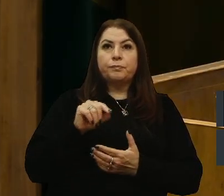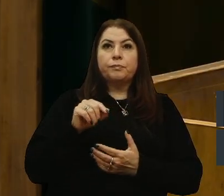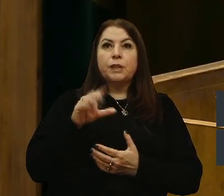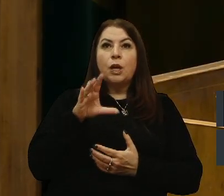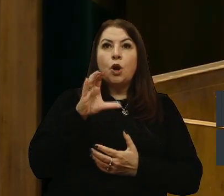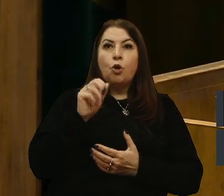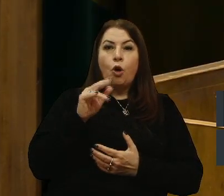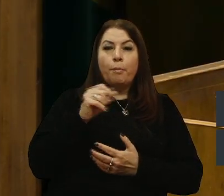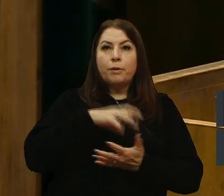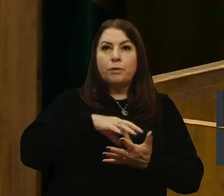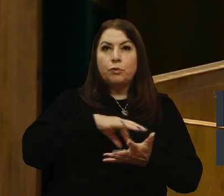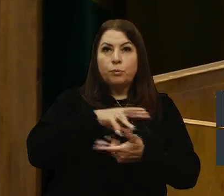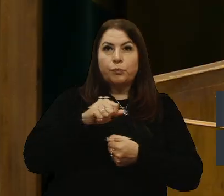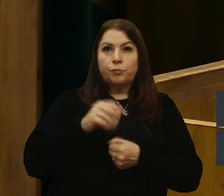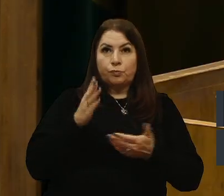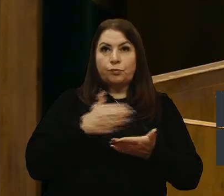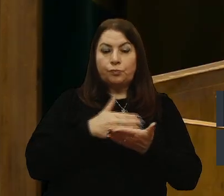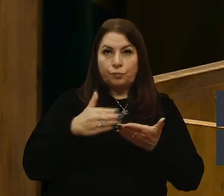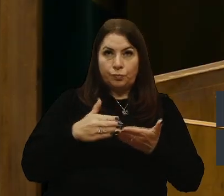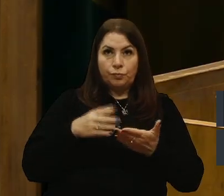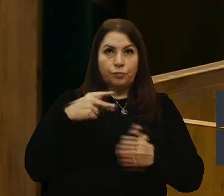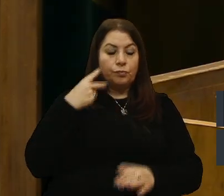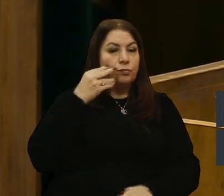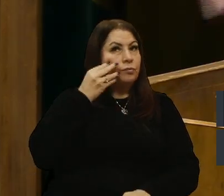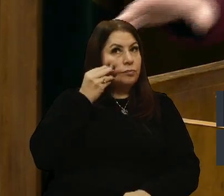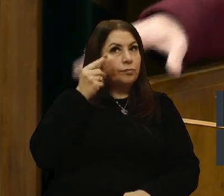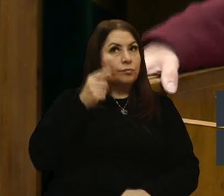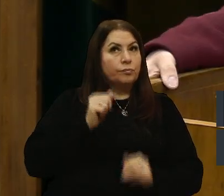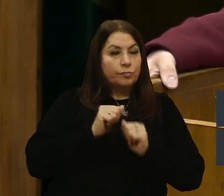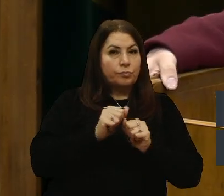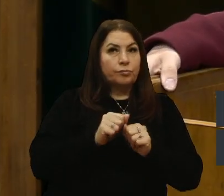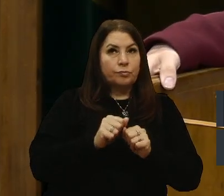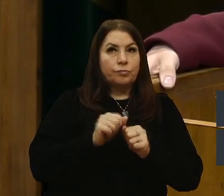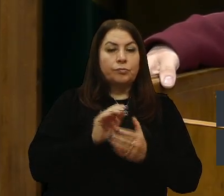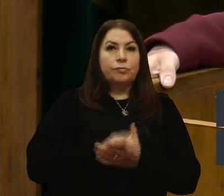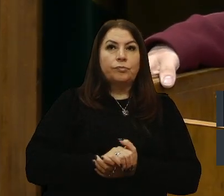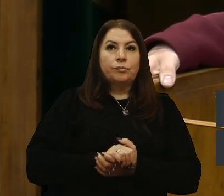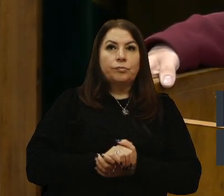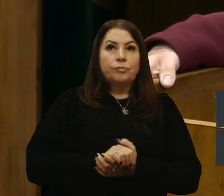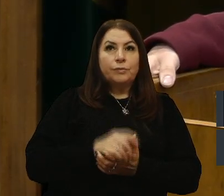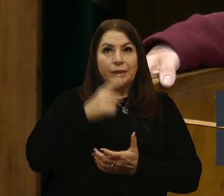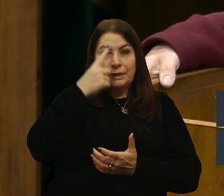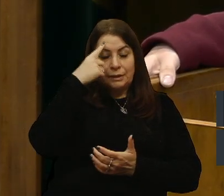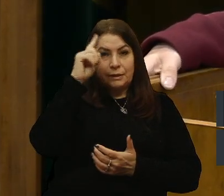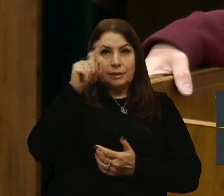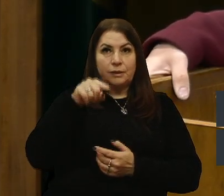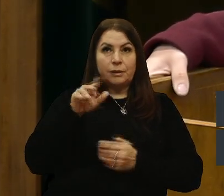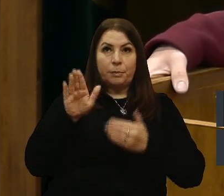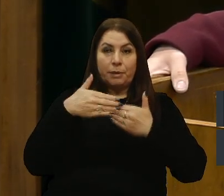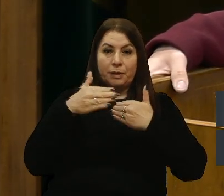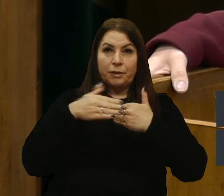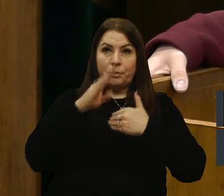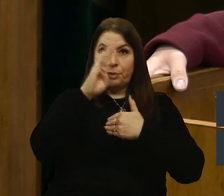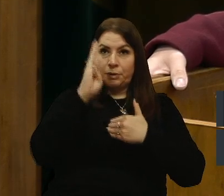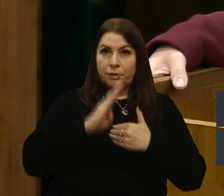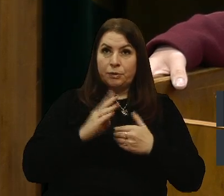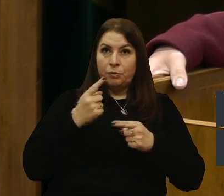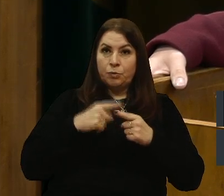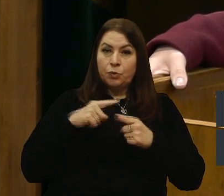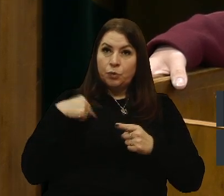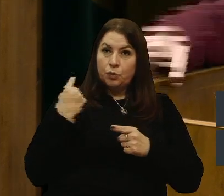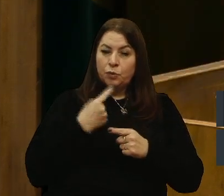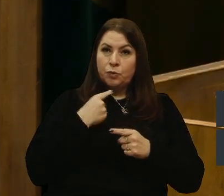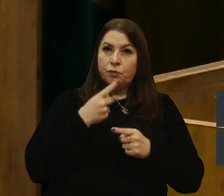Mundo, hoje começa, vereador Jack, o senhor, né, seguiu ali a nossa ideia de colocar a bandeira do Brasil, porque